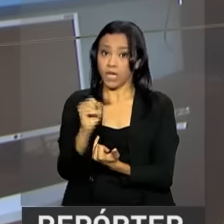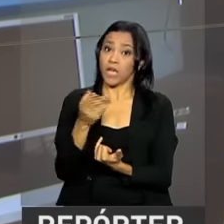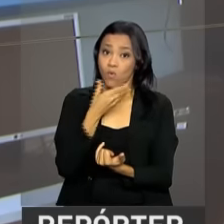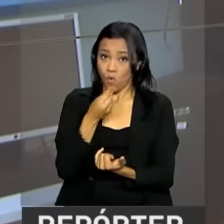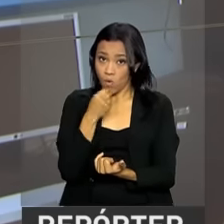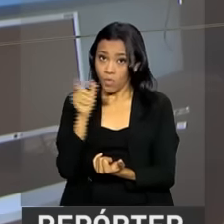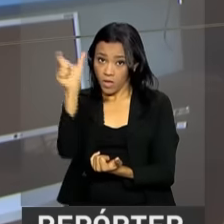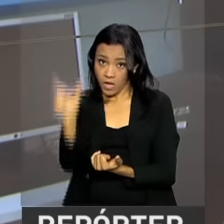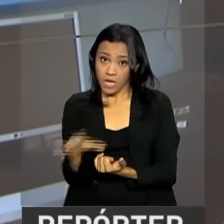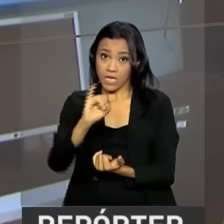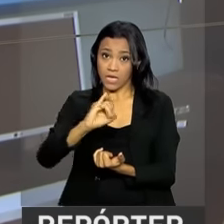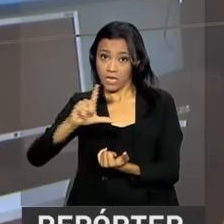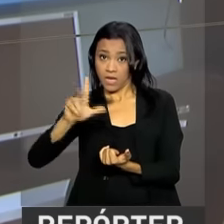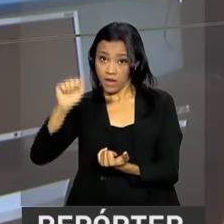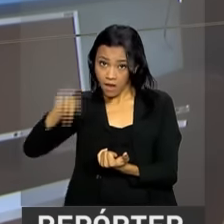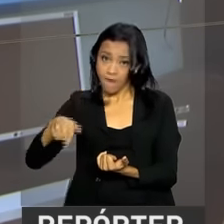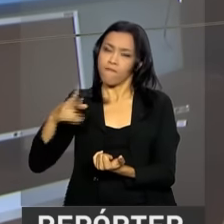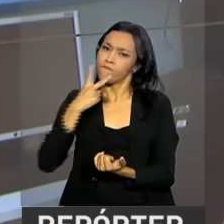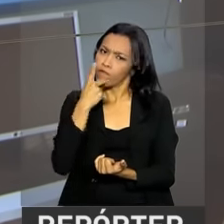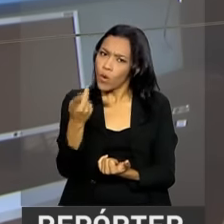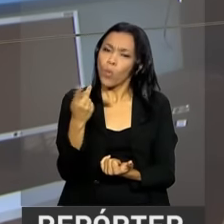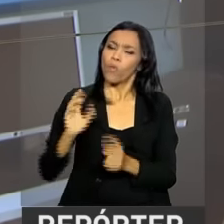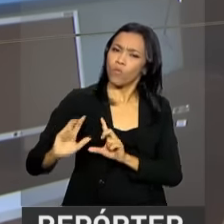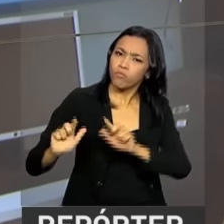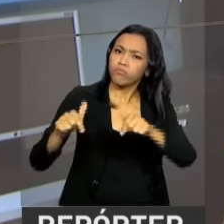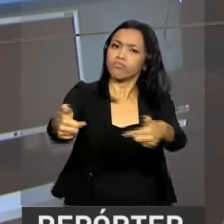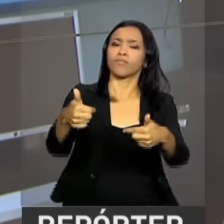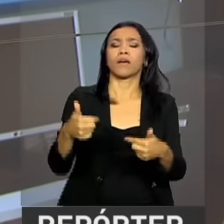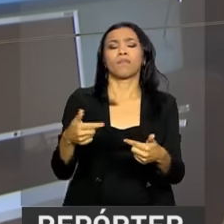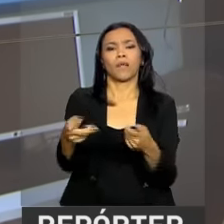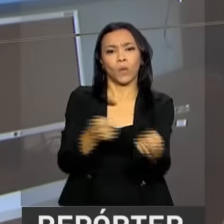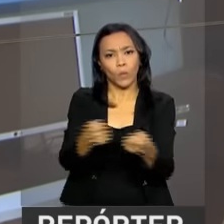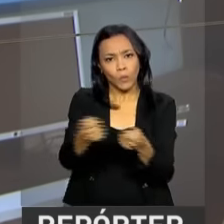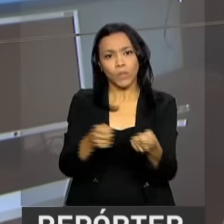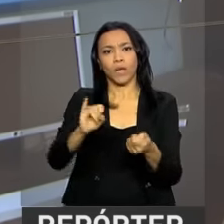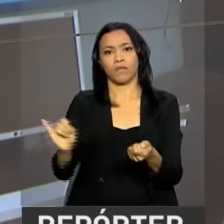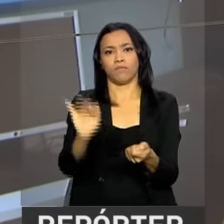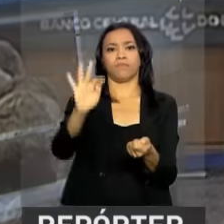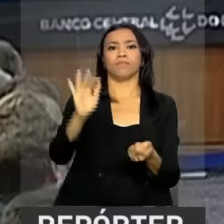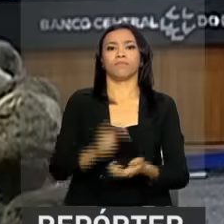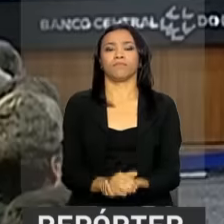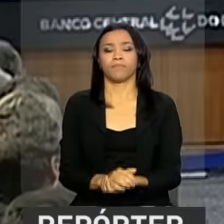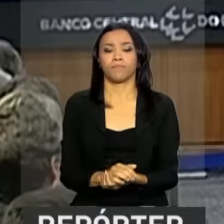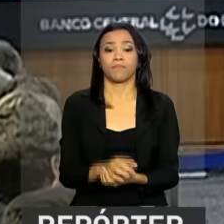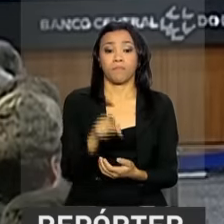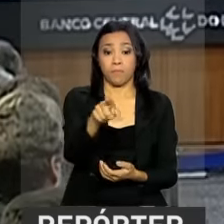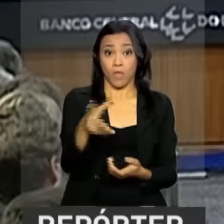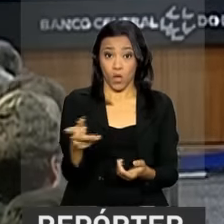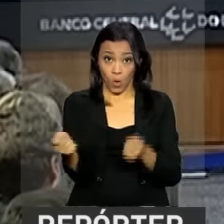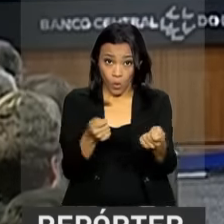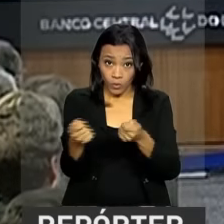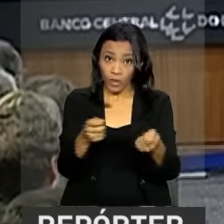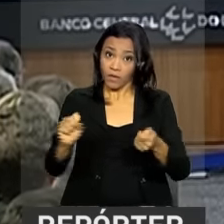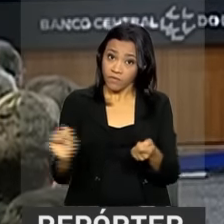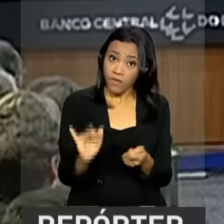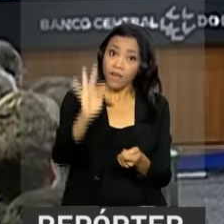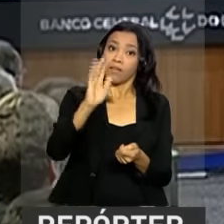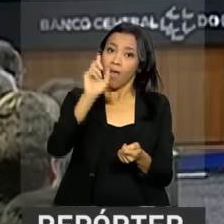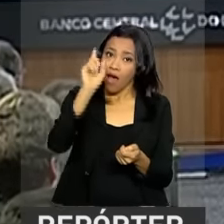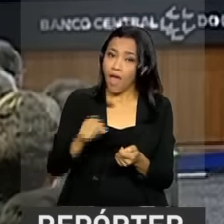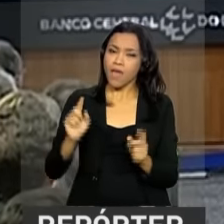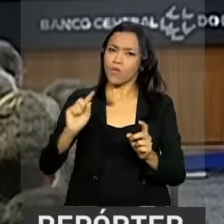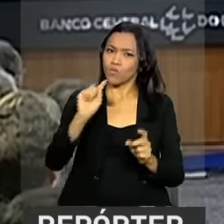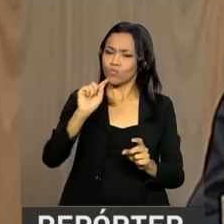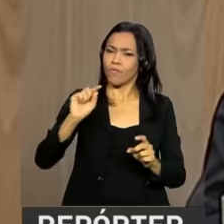trabalhar para controlar a inflação e garantir a estabilidade da moeda controlar a inflação Este é um dos